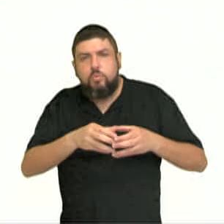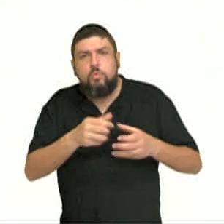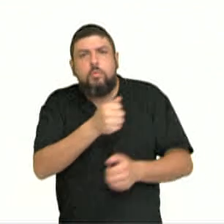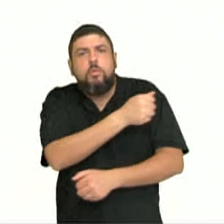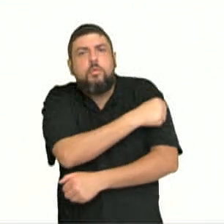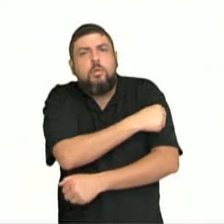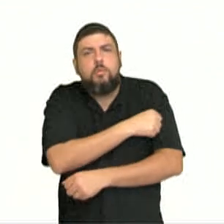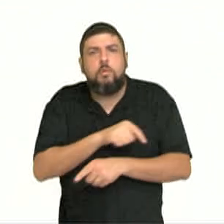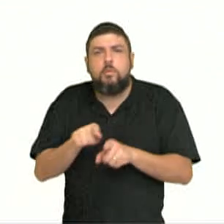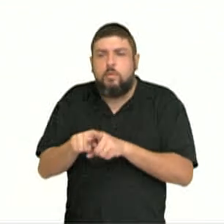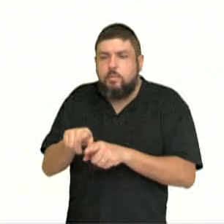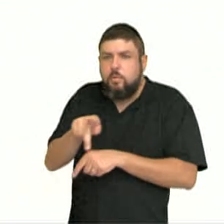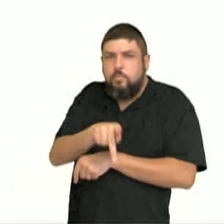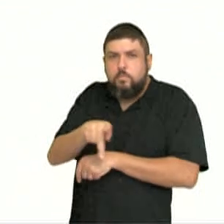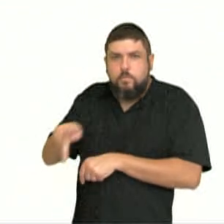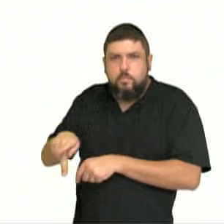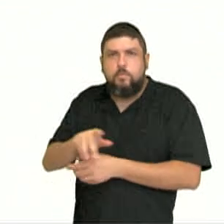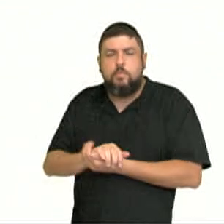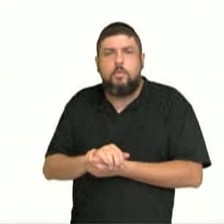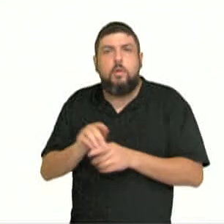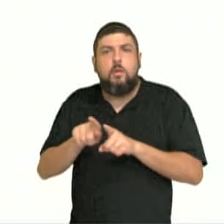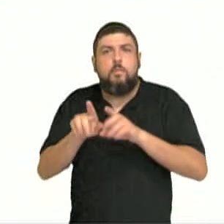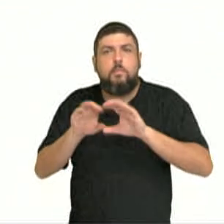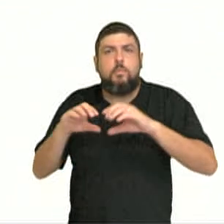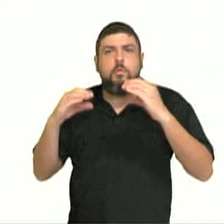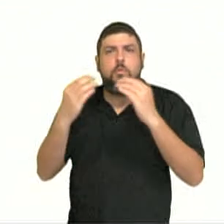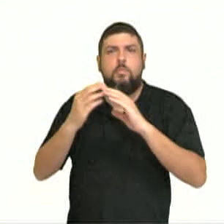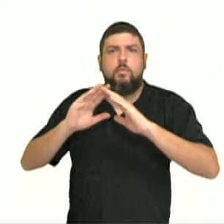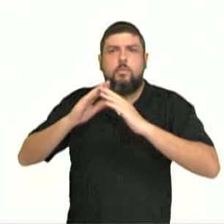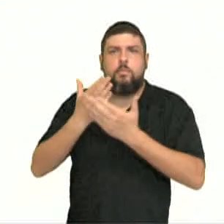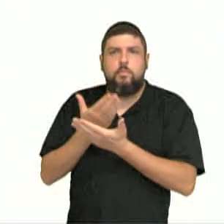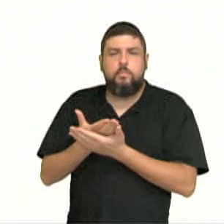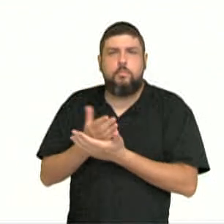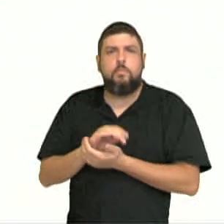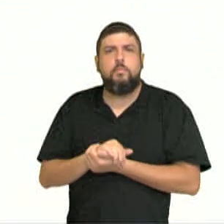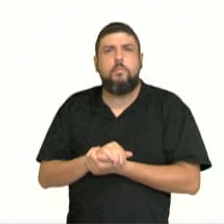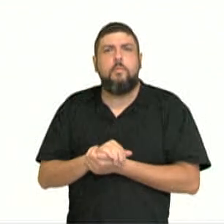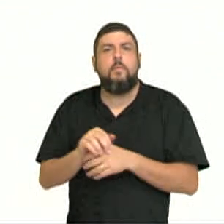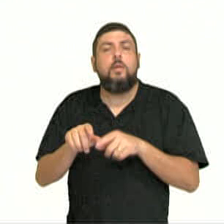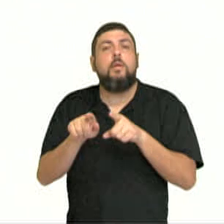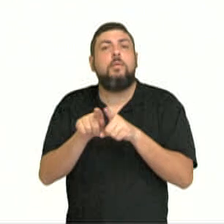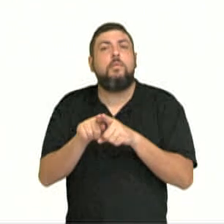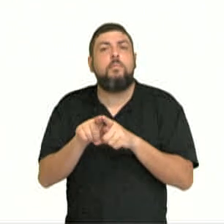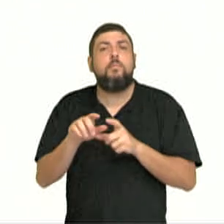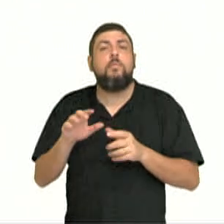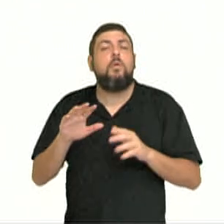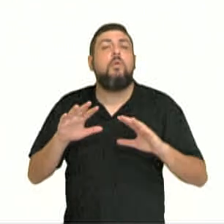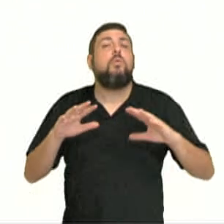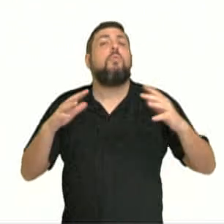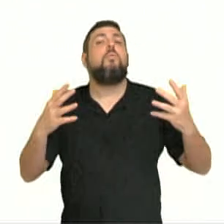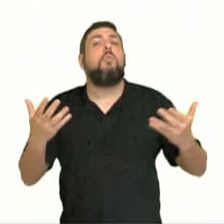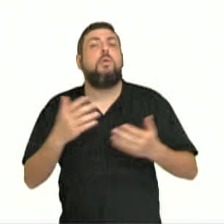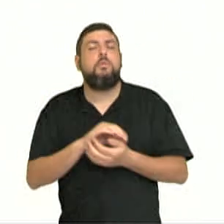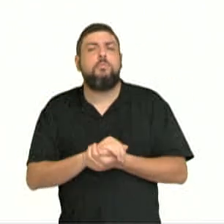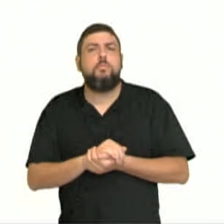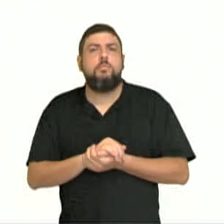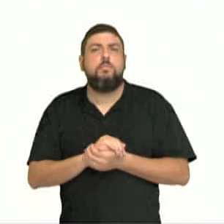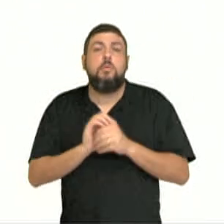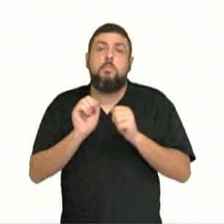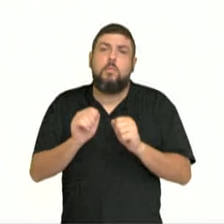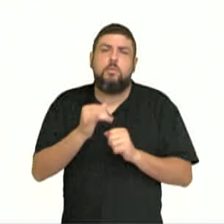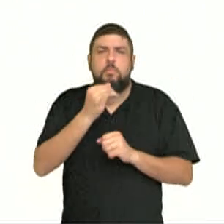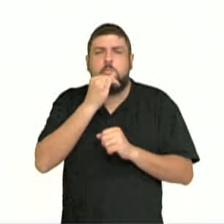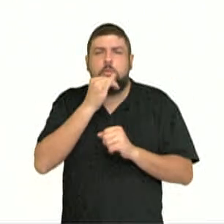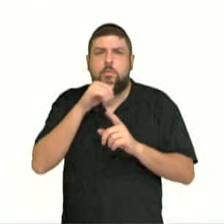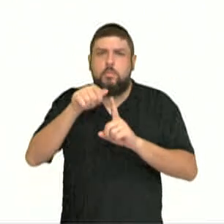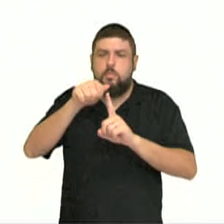escolar, né? Participou então dessa campanha. Quando isso pode ter acontecido? Né? No mês passado, por